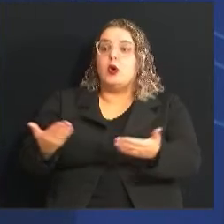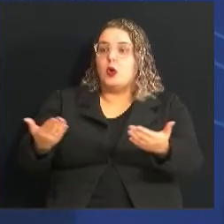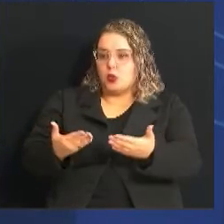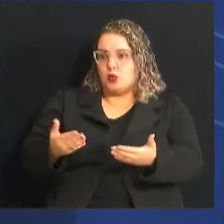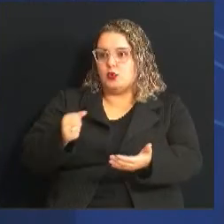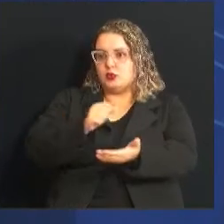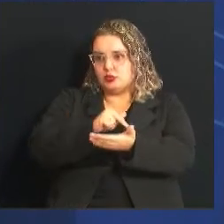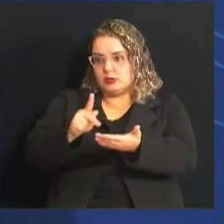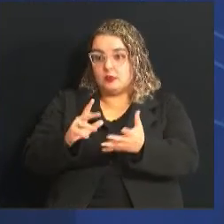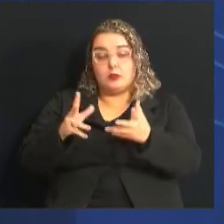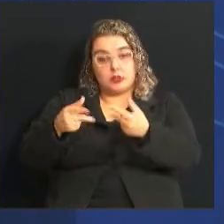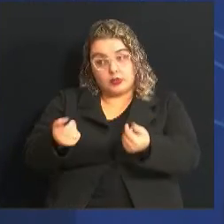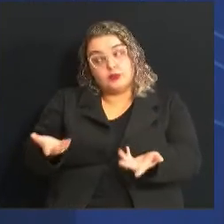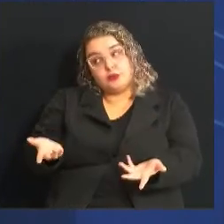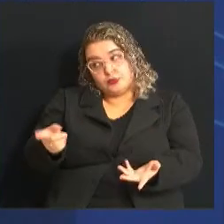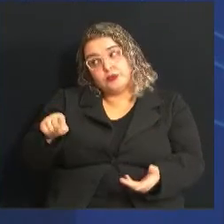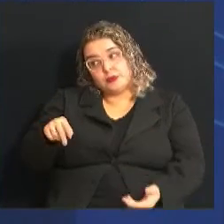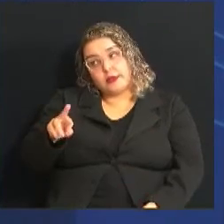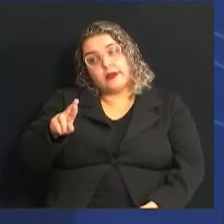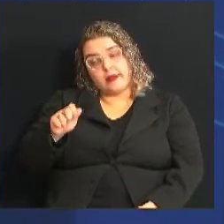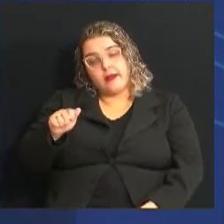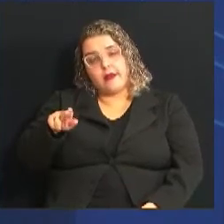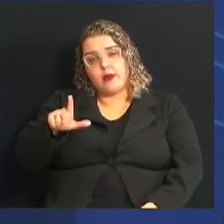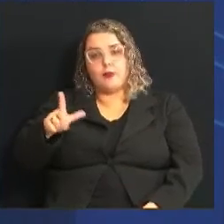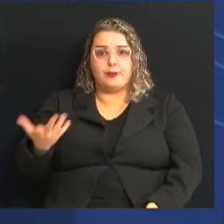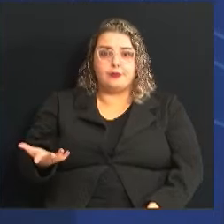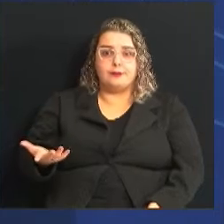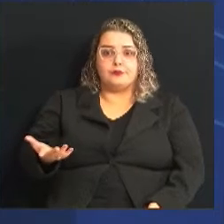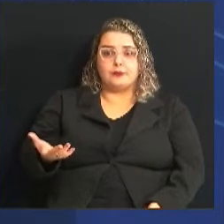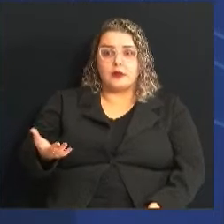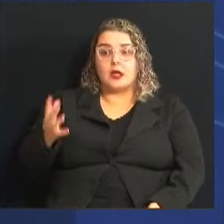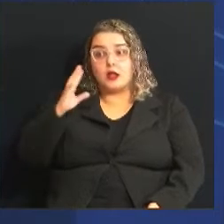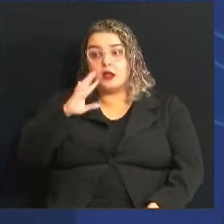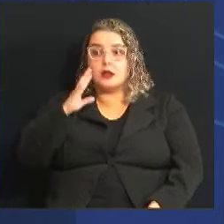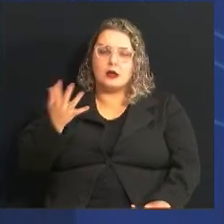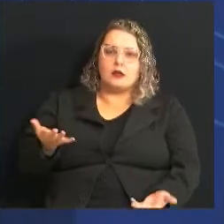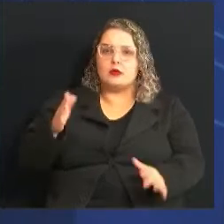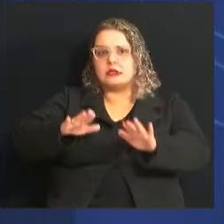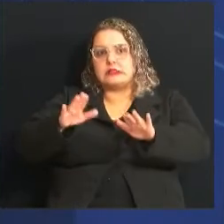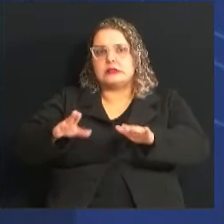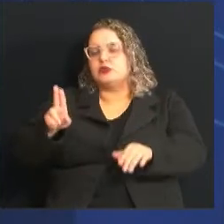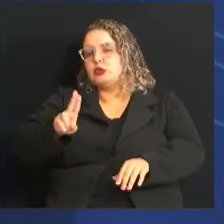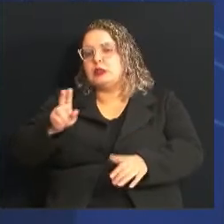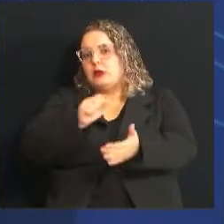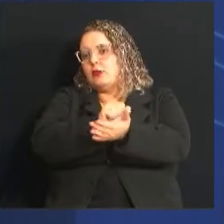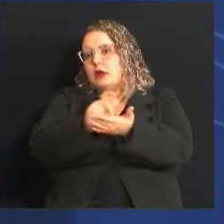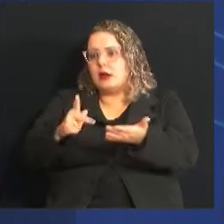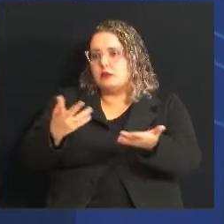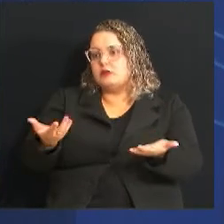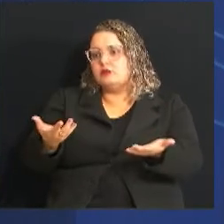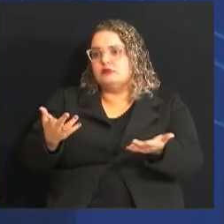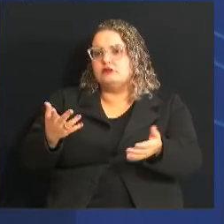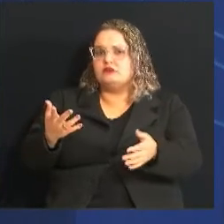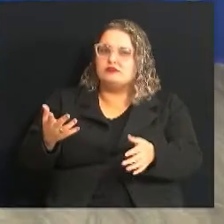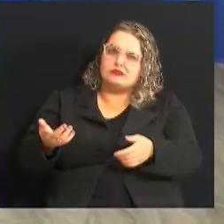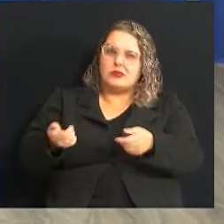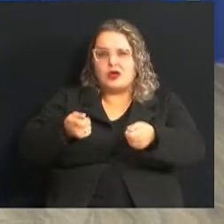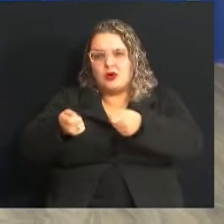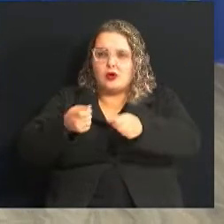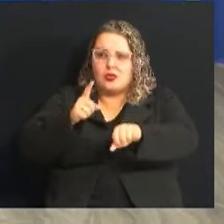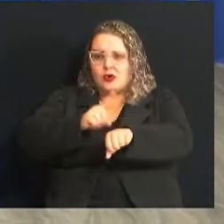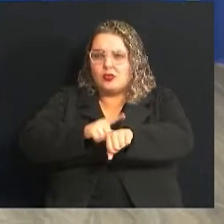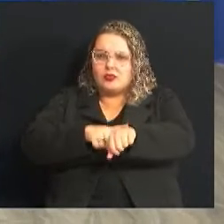para tudo, né, Raul? É uma coisa impressionante. De repente é legal também utilizar aplicativo para controlar o